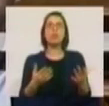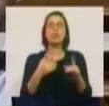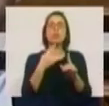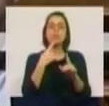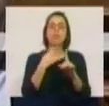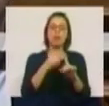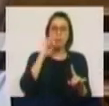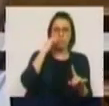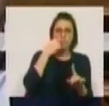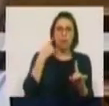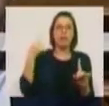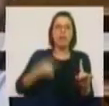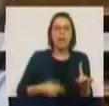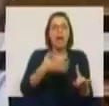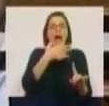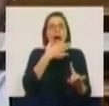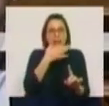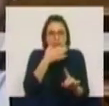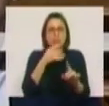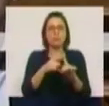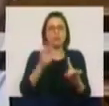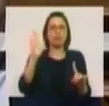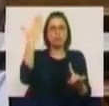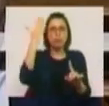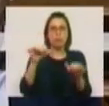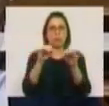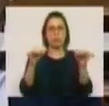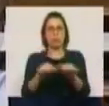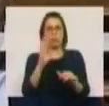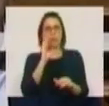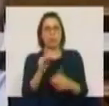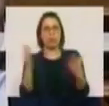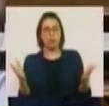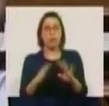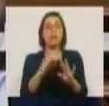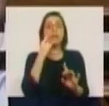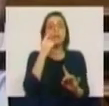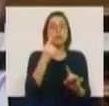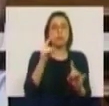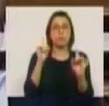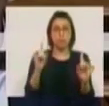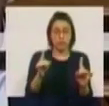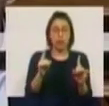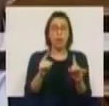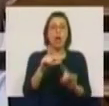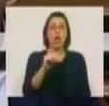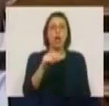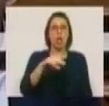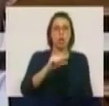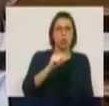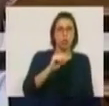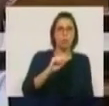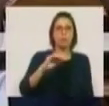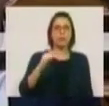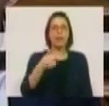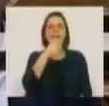lesados deveria caber e deveria ter cabido em primeiro lugar ao sistema financeiro e em particular à Lone Star e ao